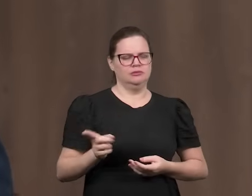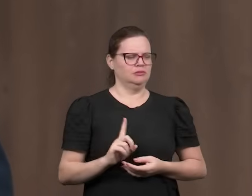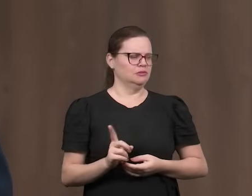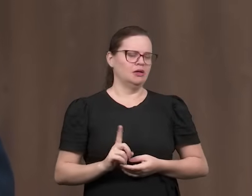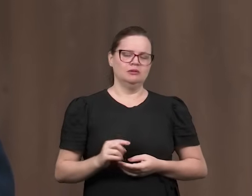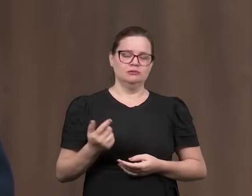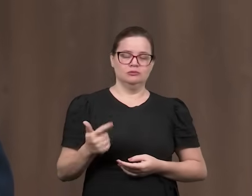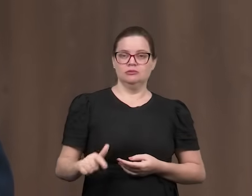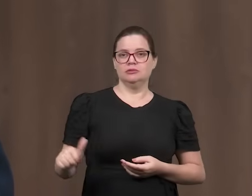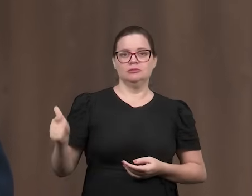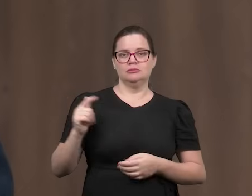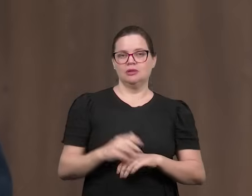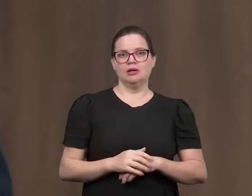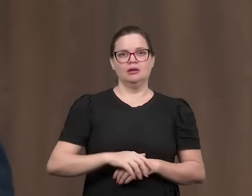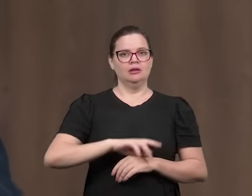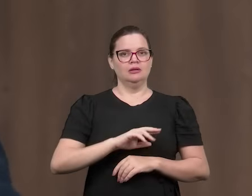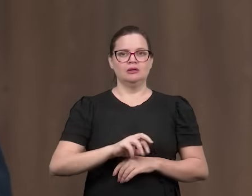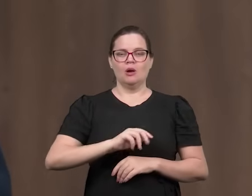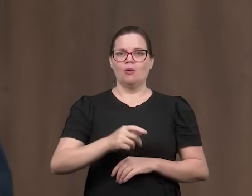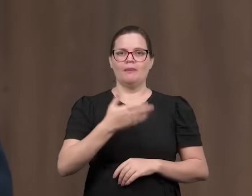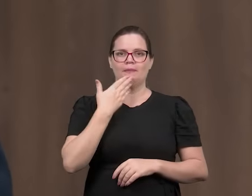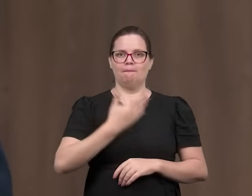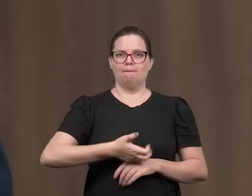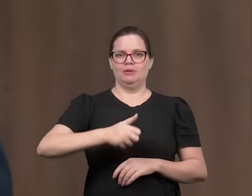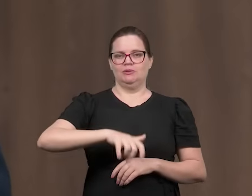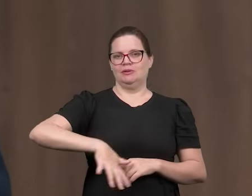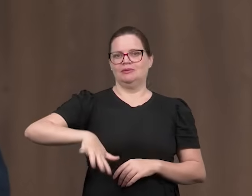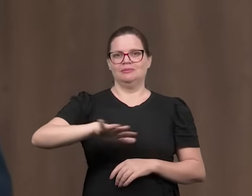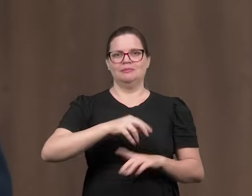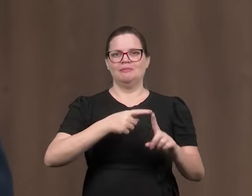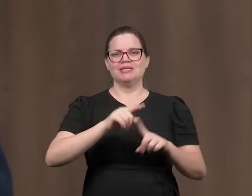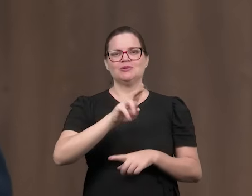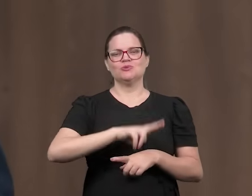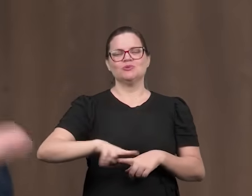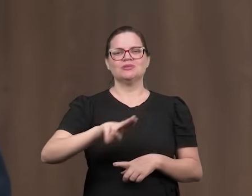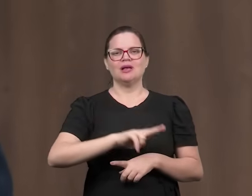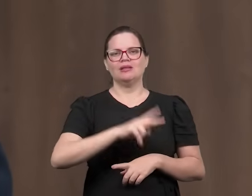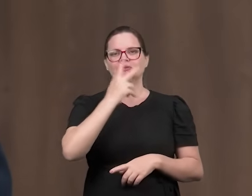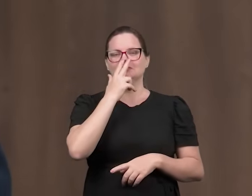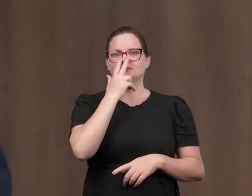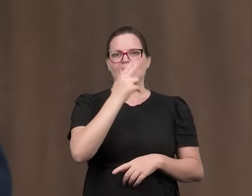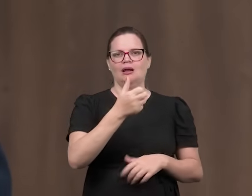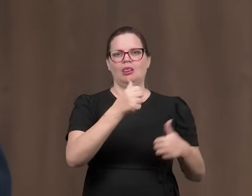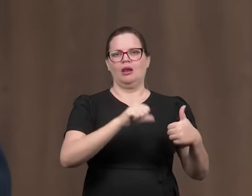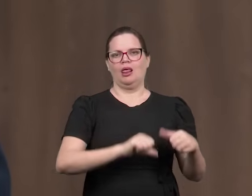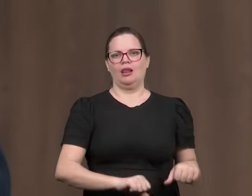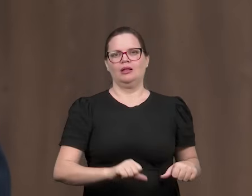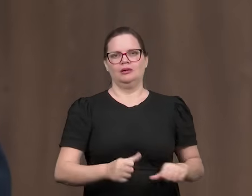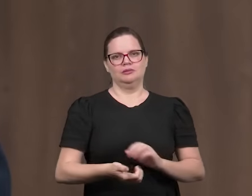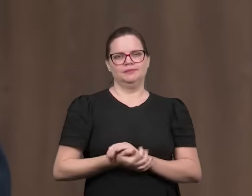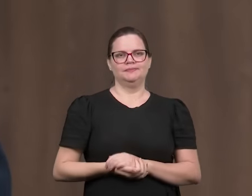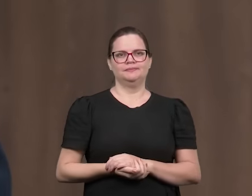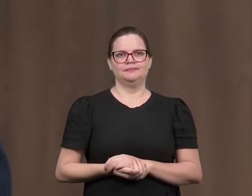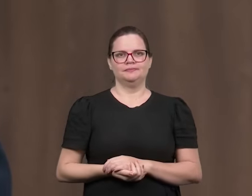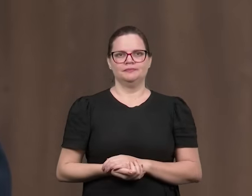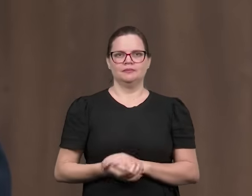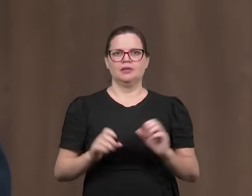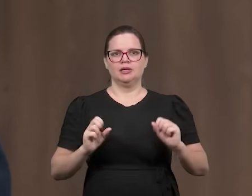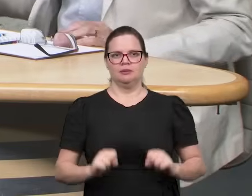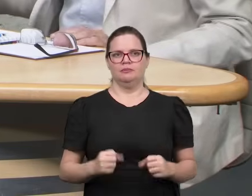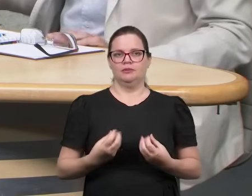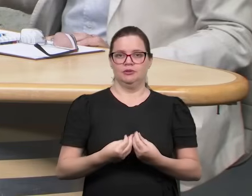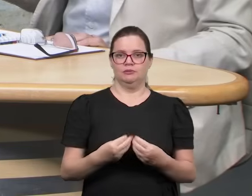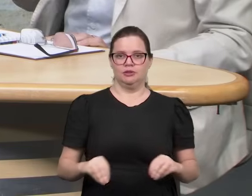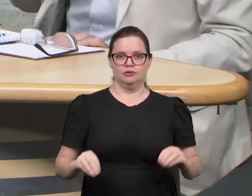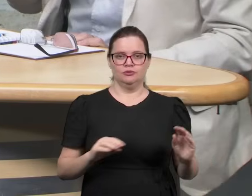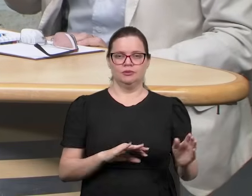a glória do Senhor, ou para melhorar o ambiente, mas são usados de uma forma depreciativa, né, que causam prejuízo,